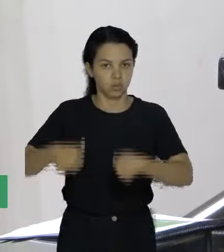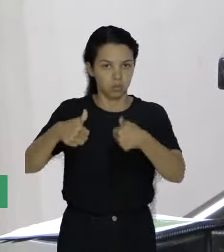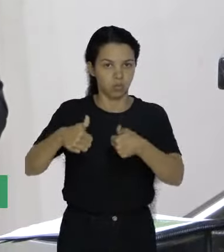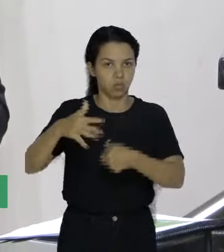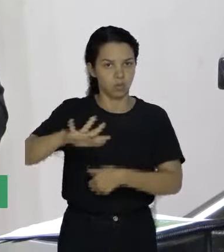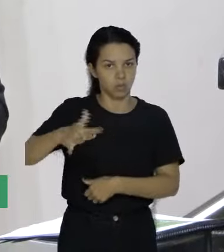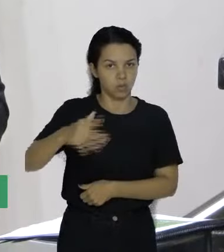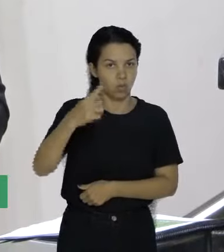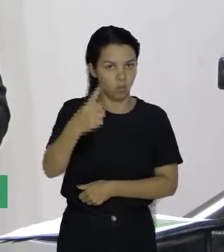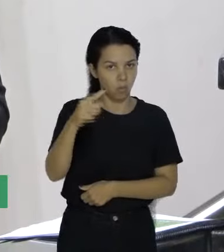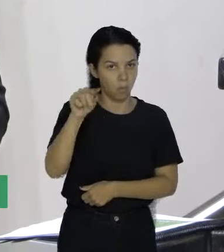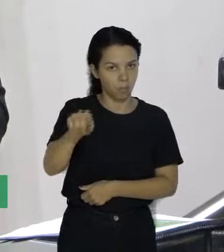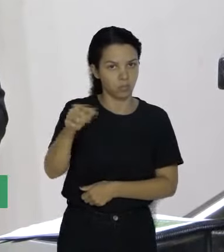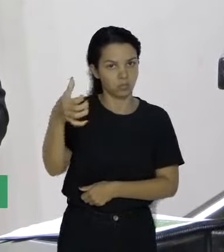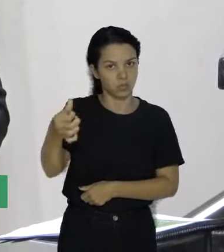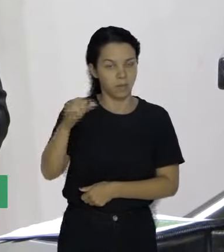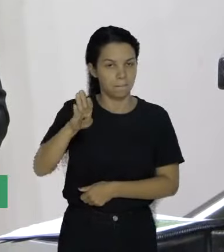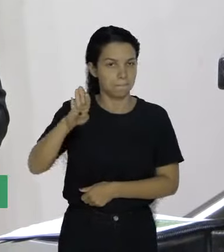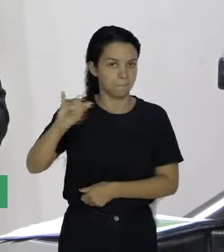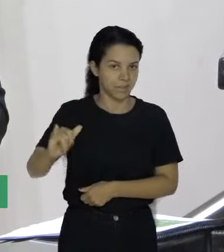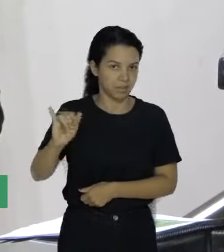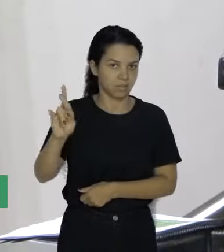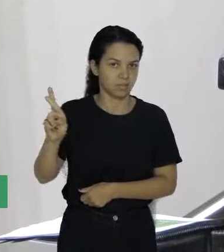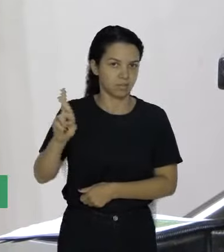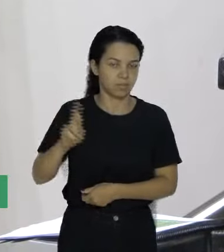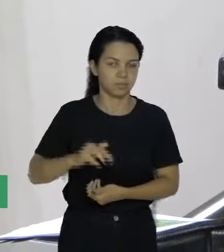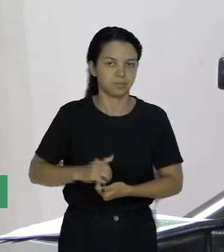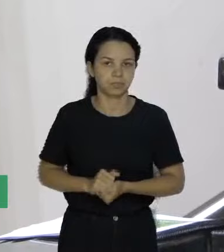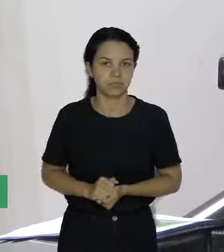1.6 bilhão de reais